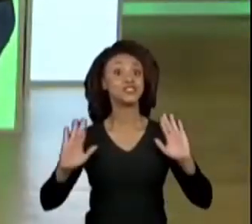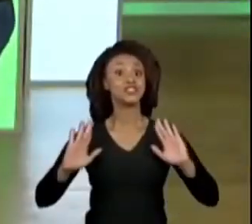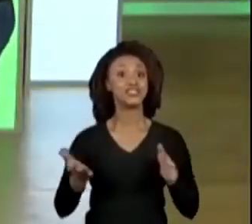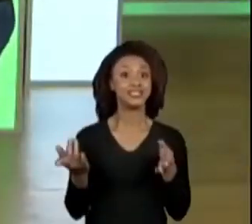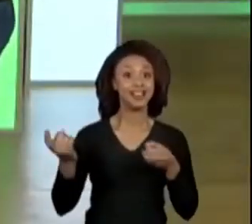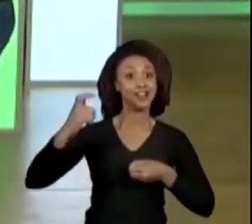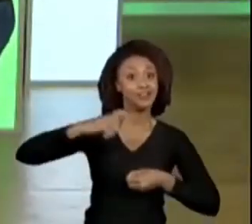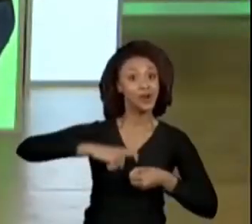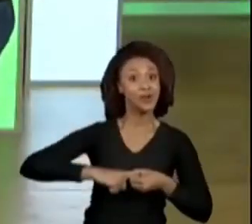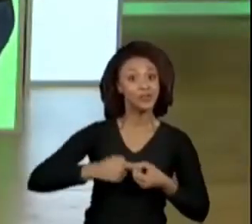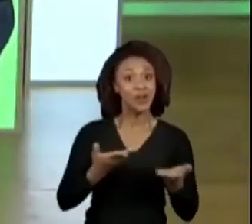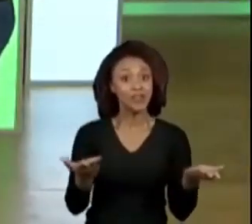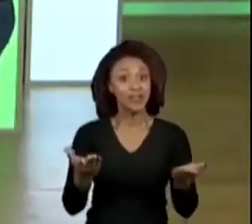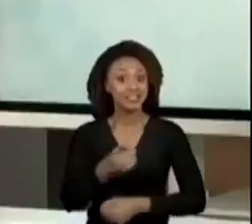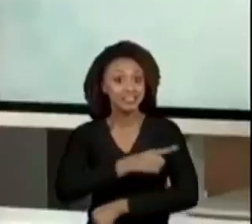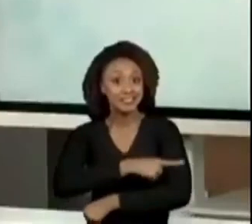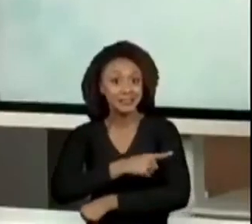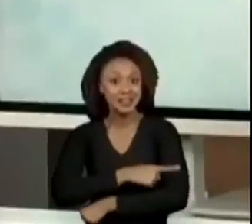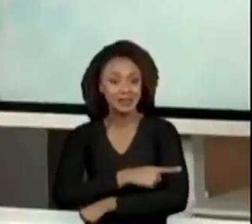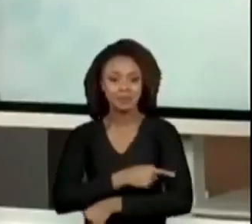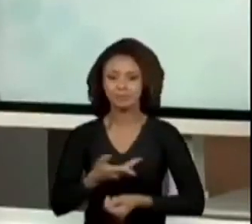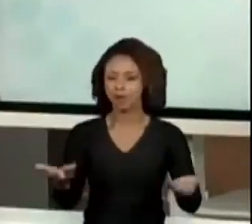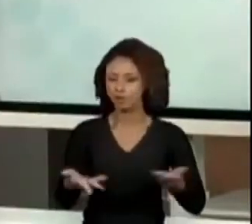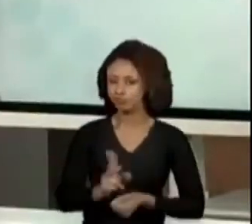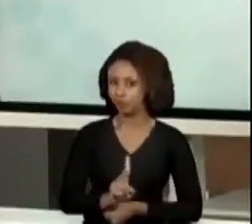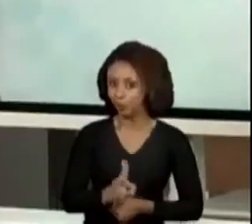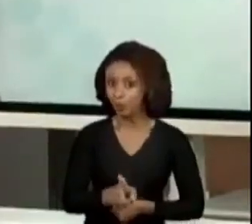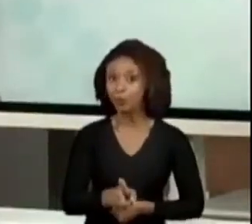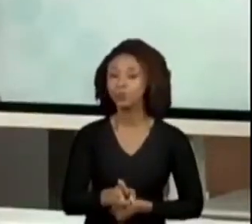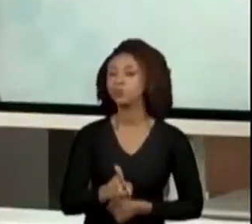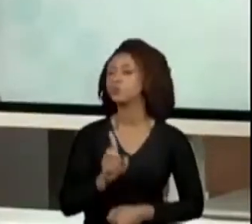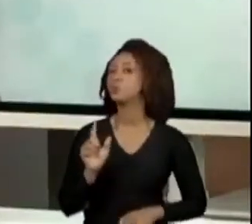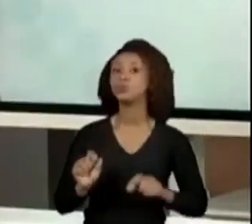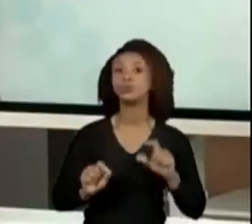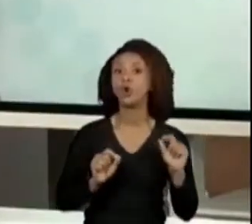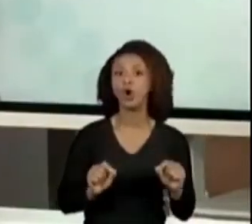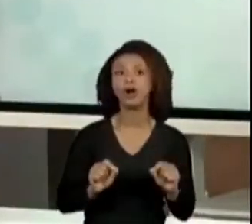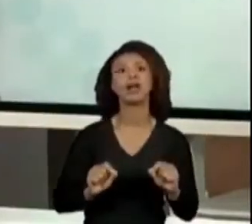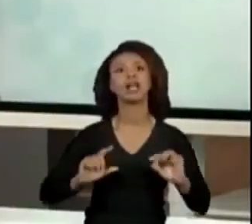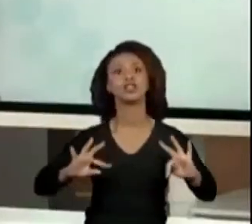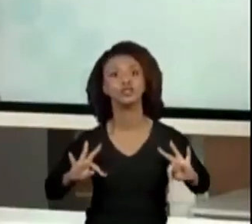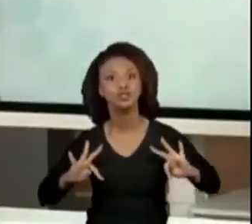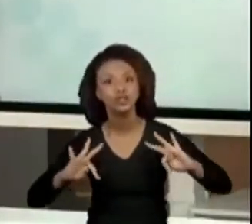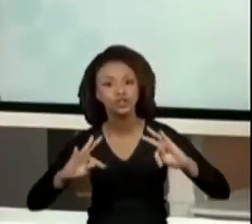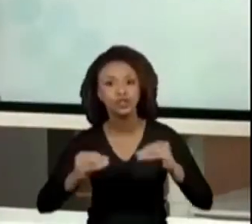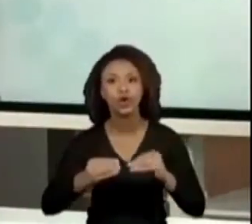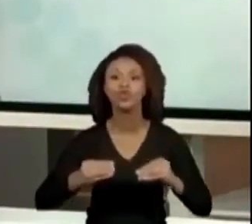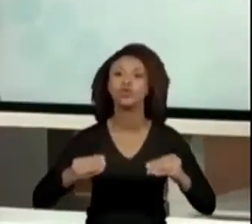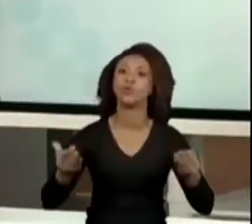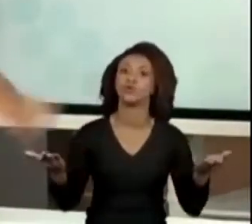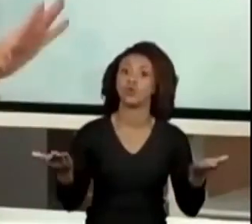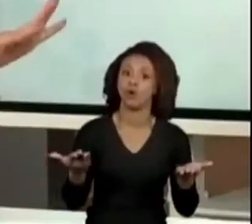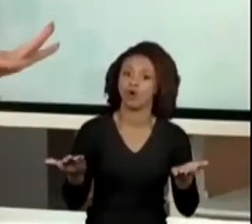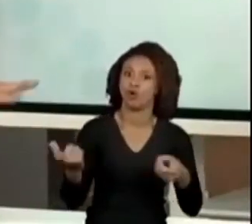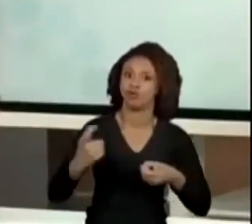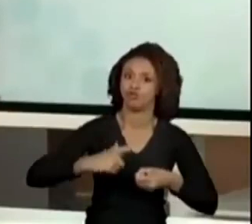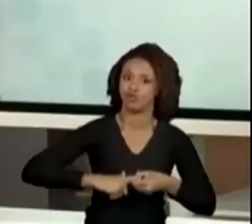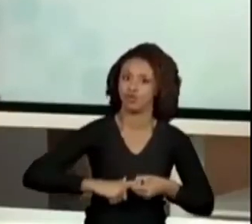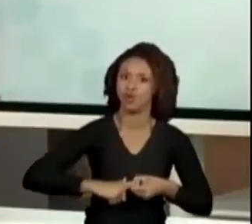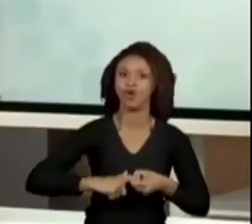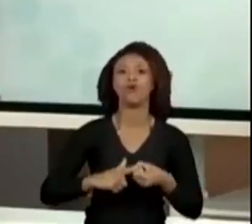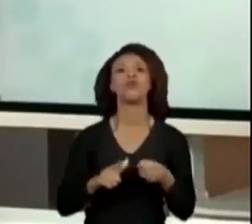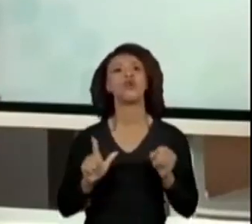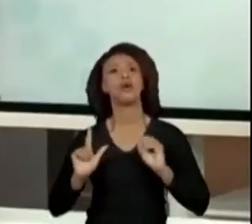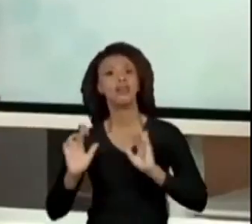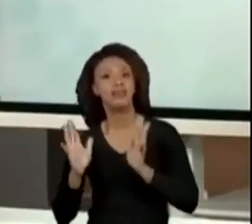Voltando, turminha do primeiro ano, continuamos aqui com toda a turma, ainda bem, pessoal lá de